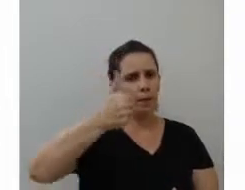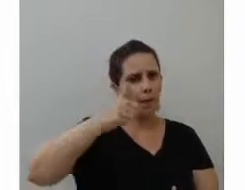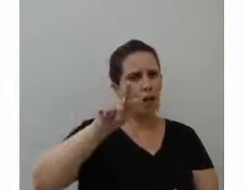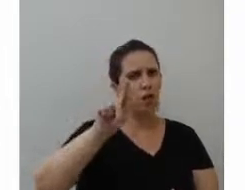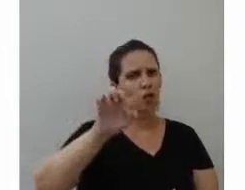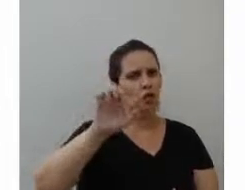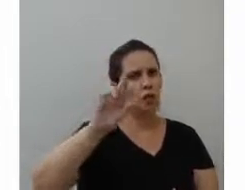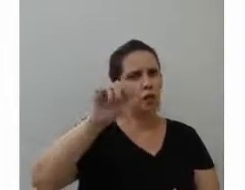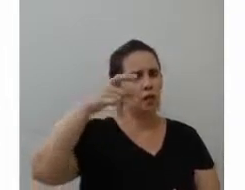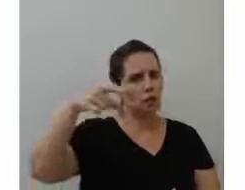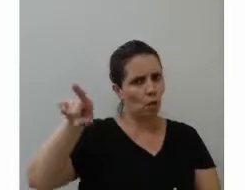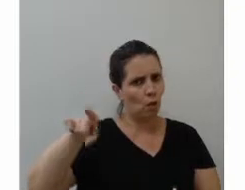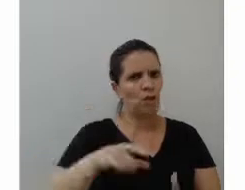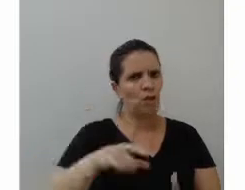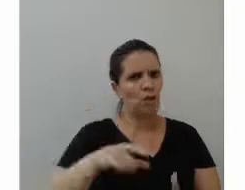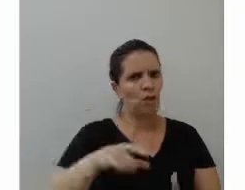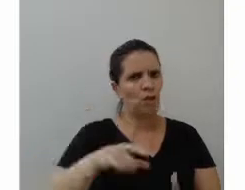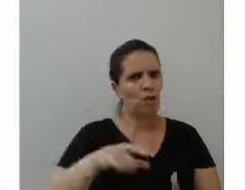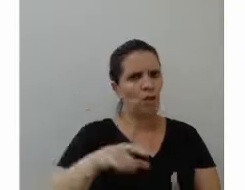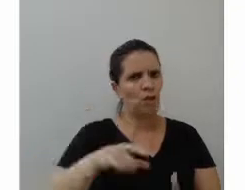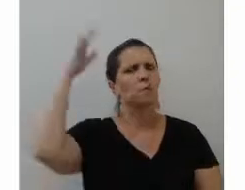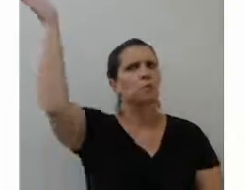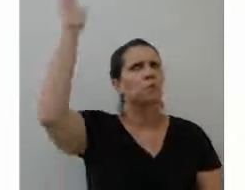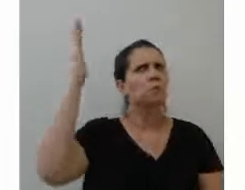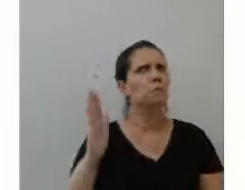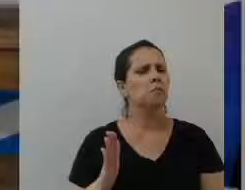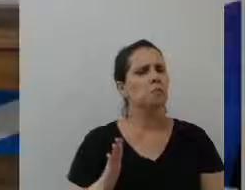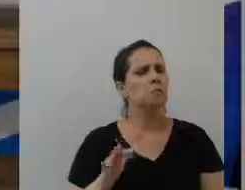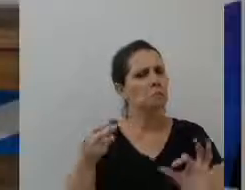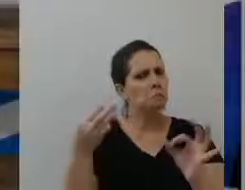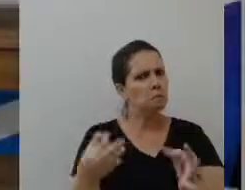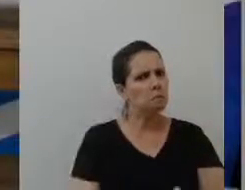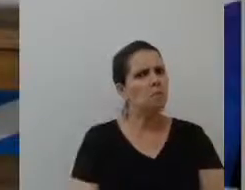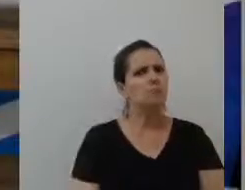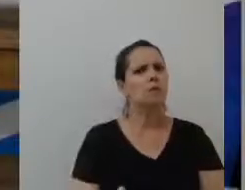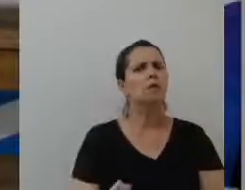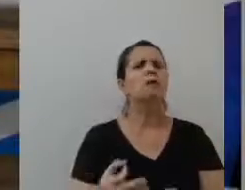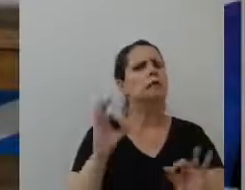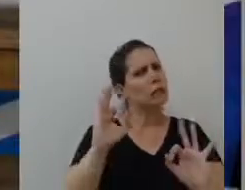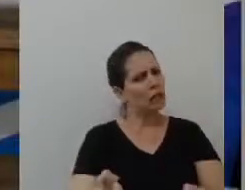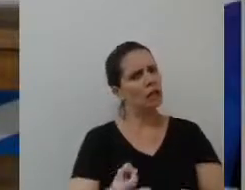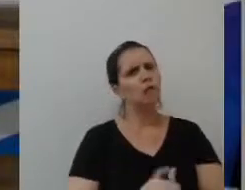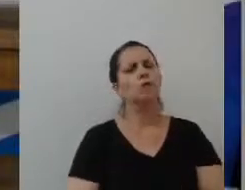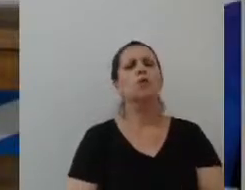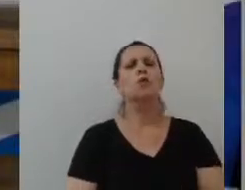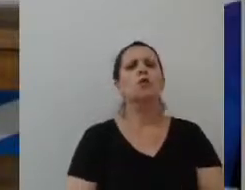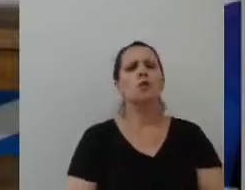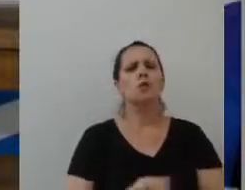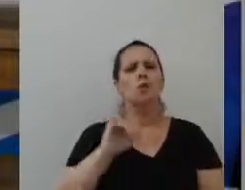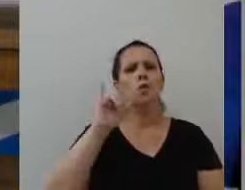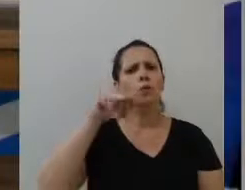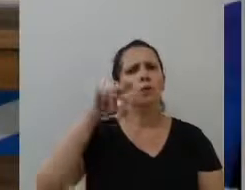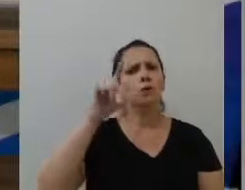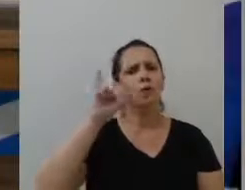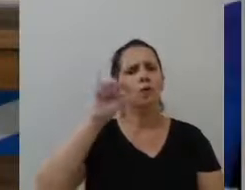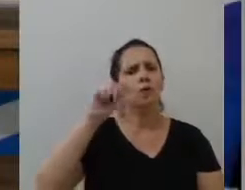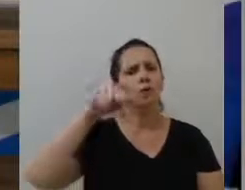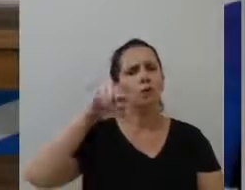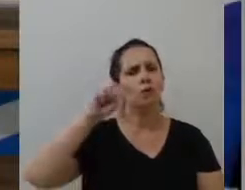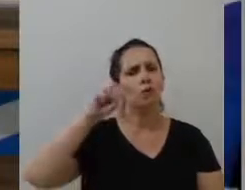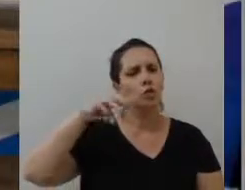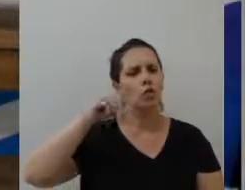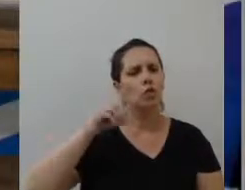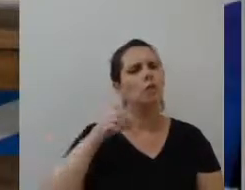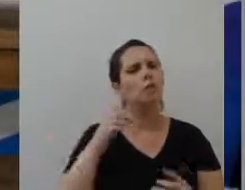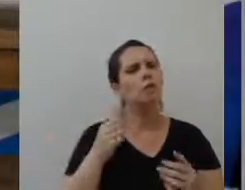Confere. Caracterizada pelo pensamento nacionalista, nacionalismo fanista. Confere. O indianismo é explorado nessa fase. Sim, a gente